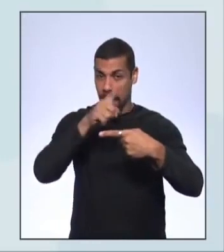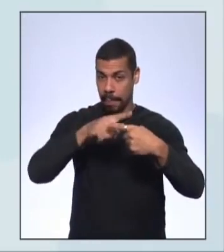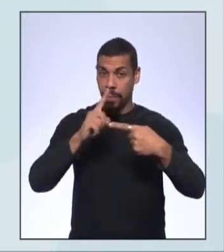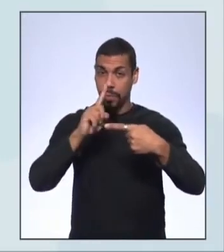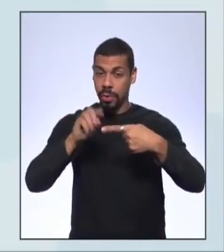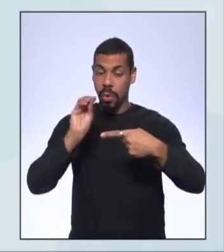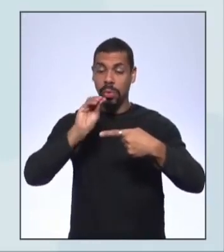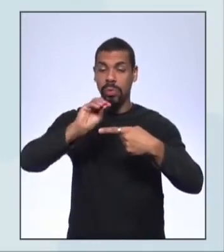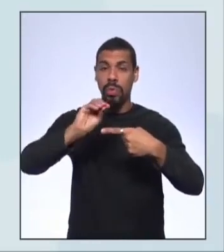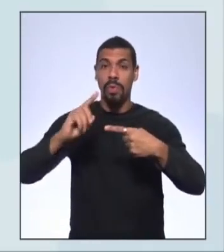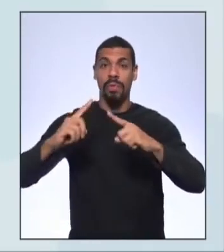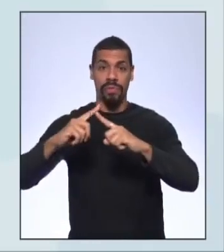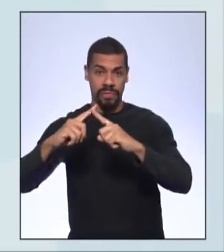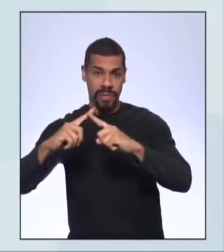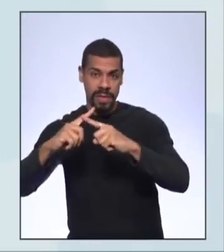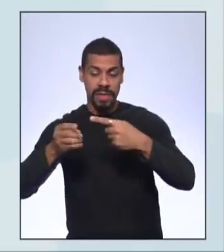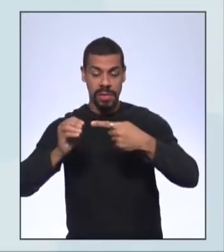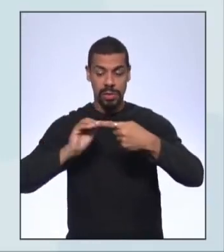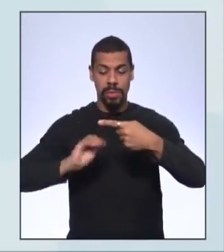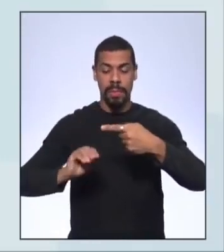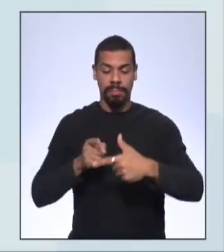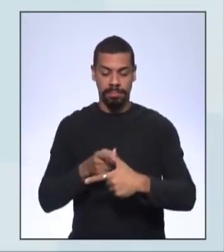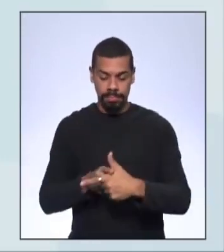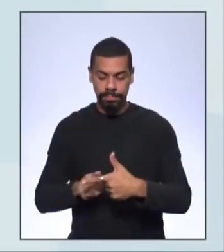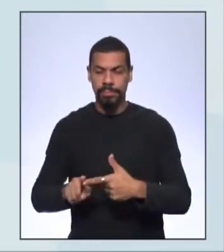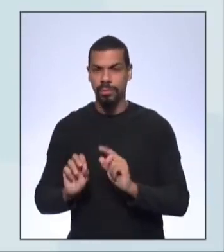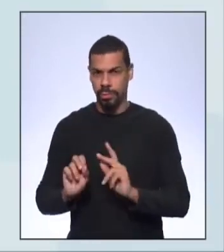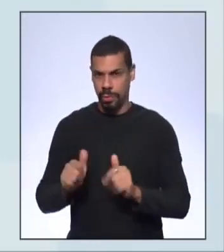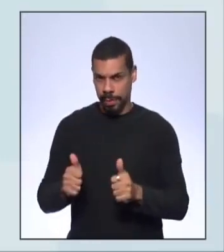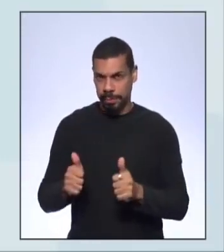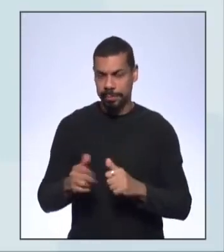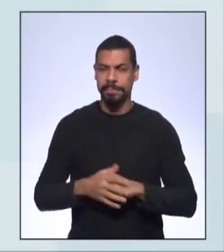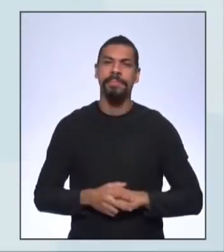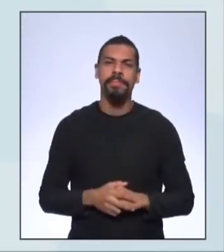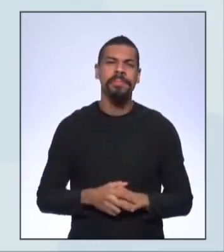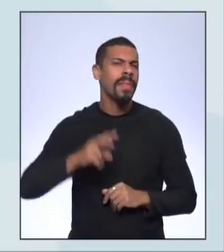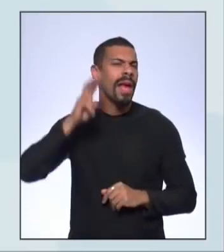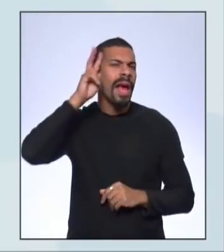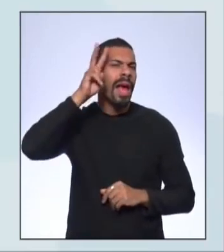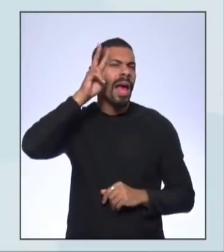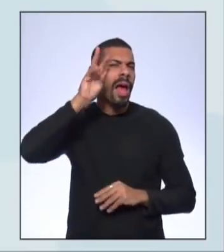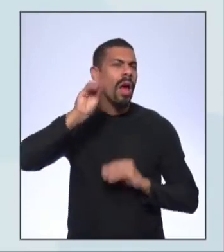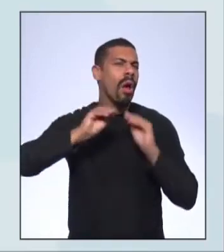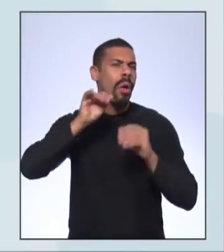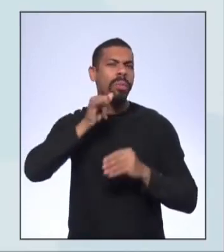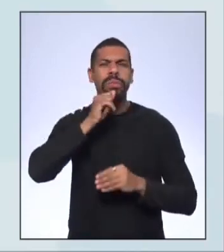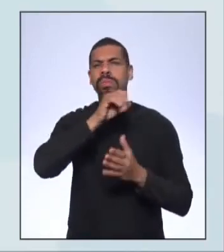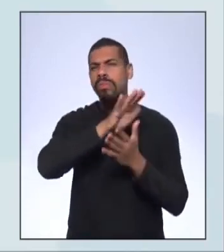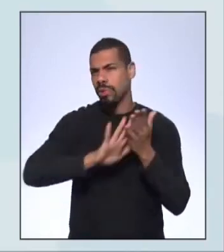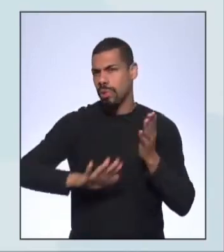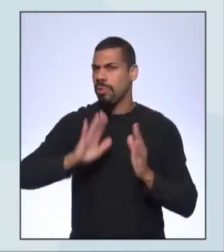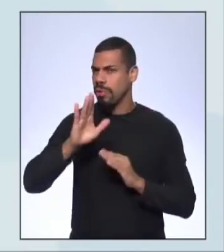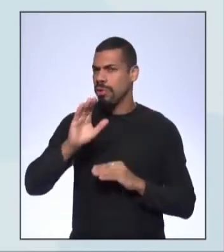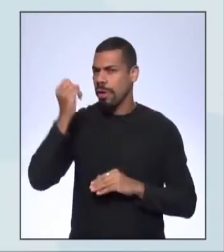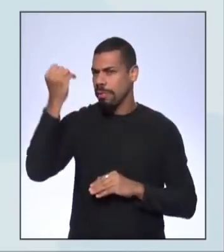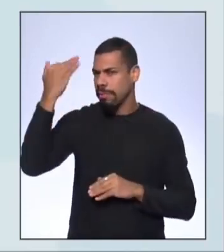aula de hoje para entender algumas relações. Então, para relembrar, né, vamos ver um exercício que já foi